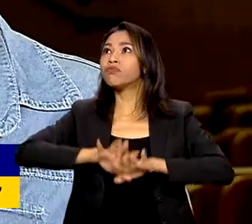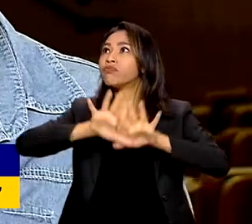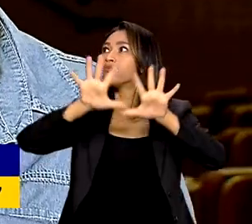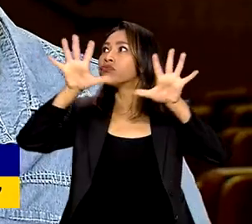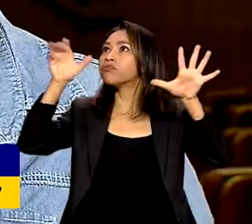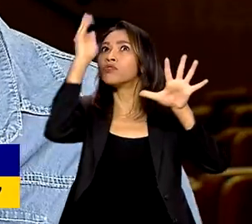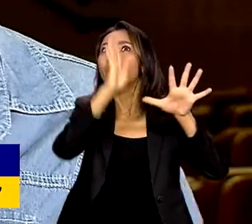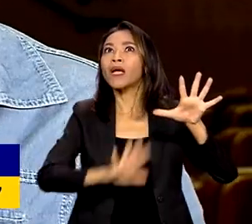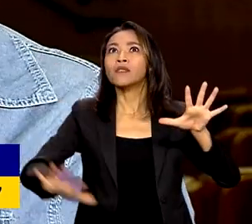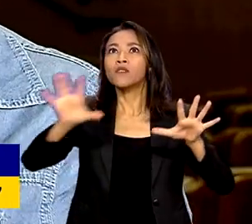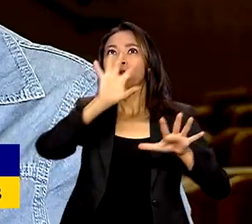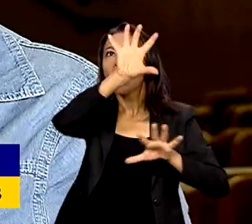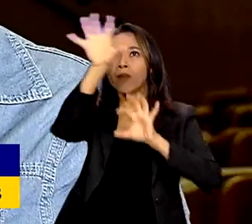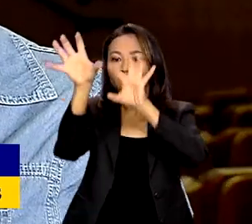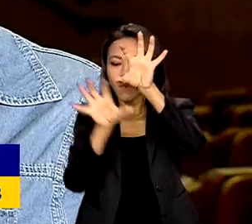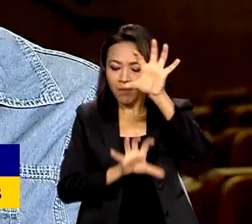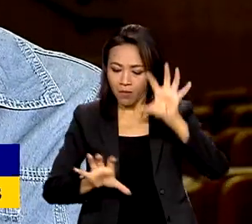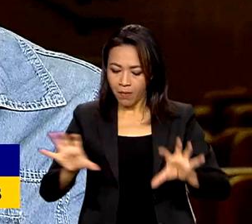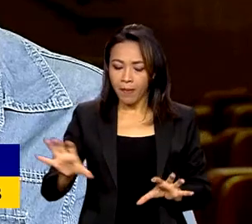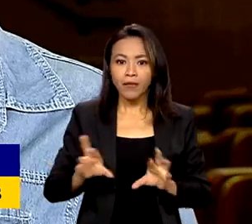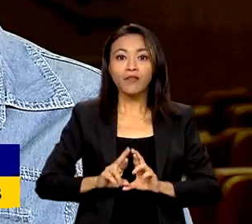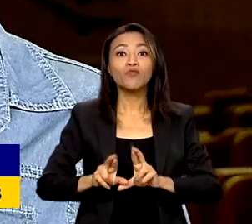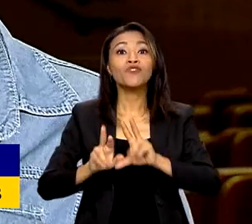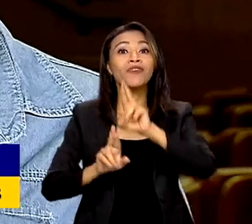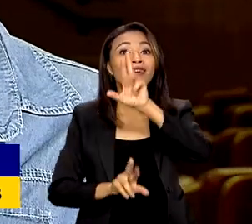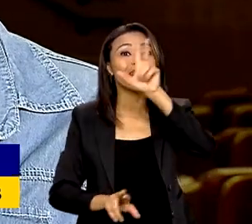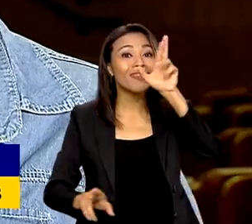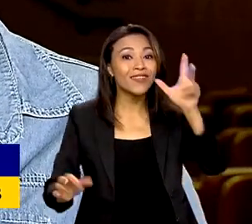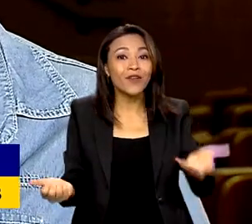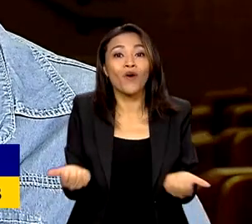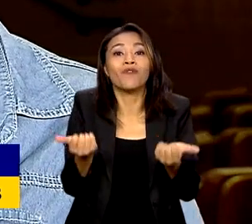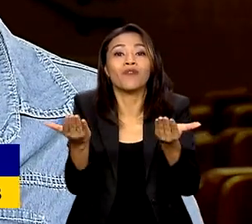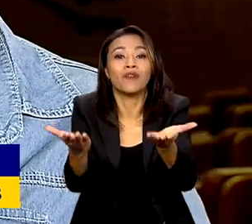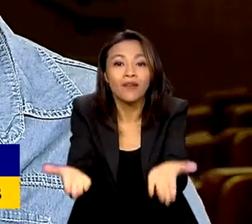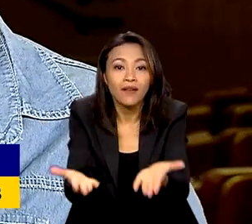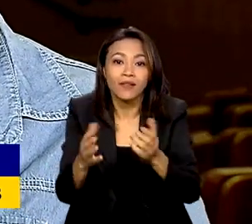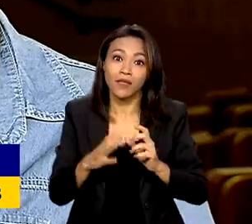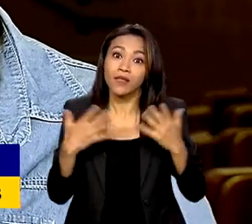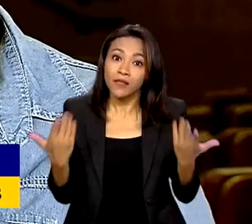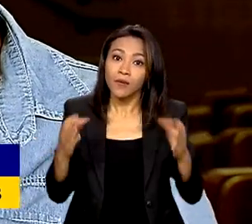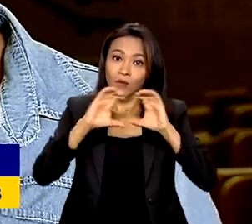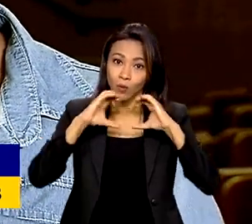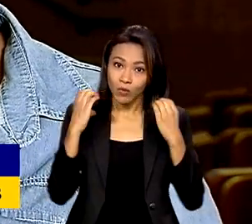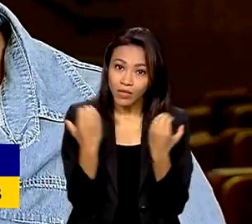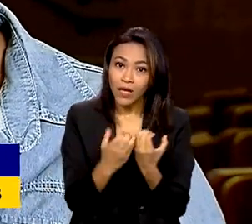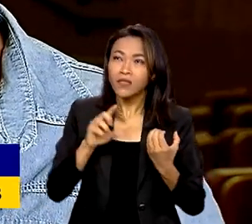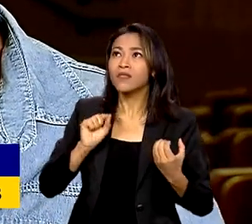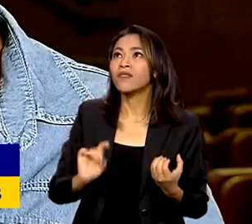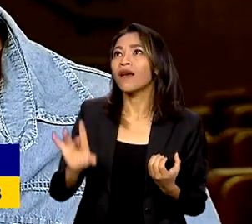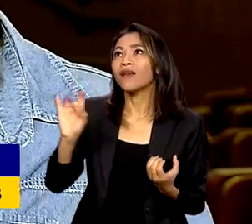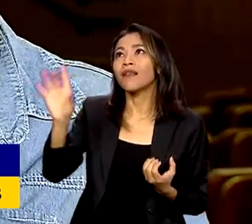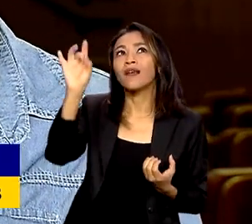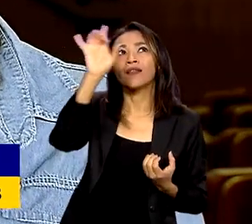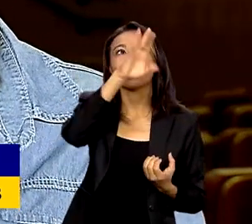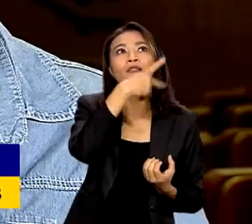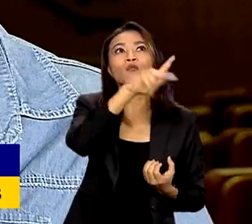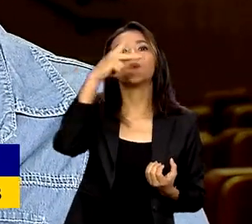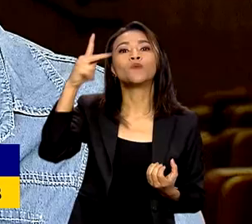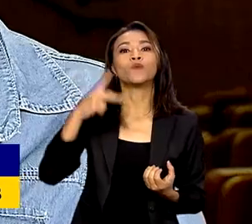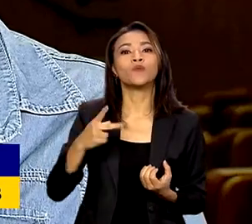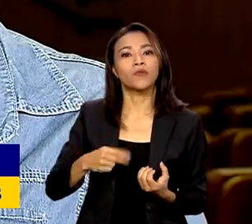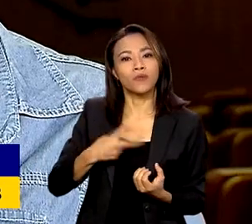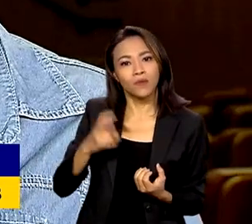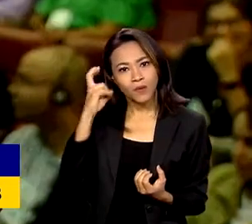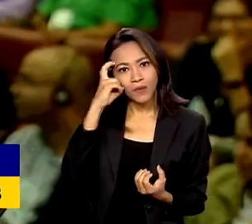cada bioma vai ter uma oferta Então as comunidades vão construir a sua esculturas alimentares A partir